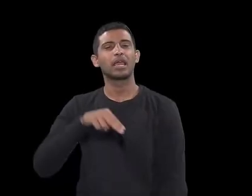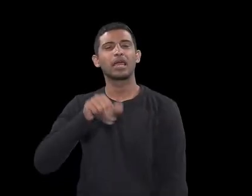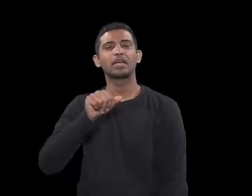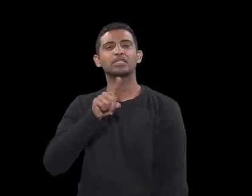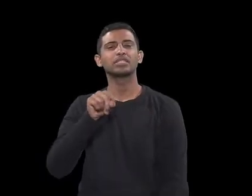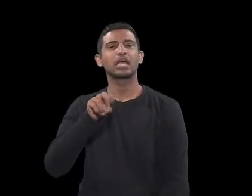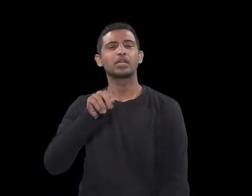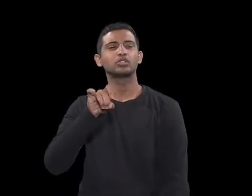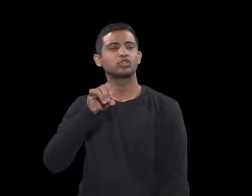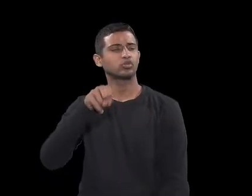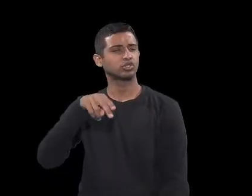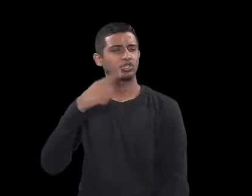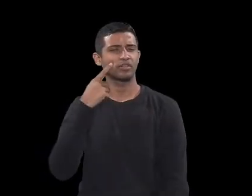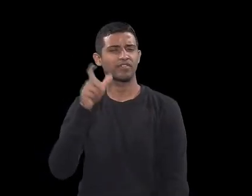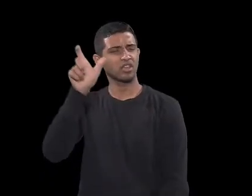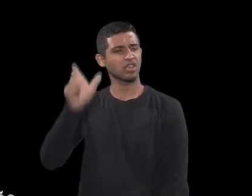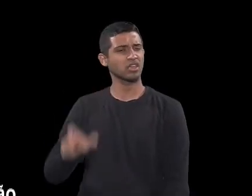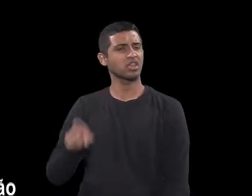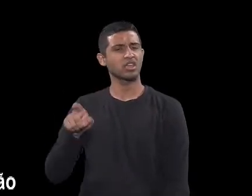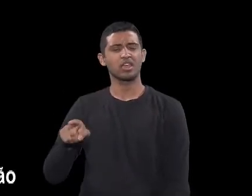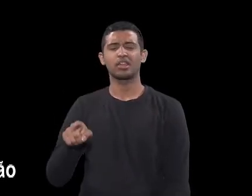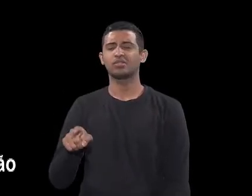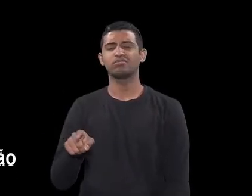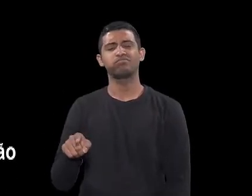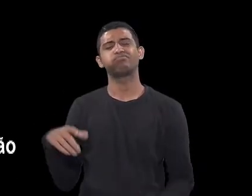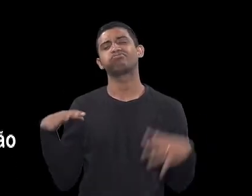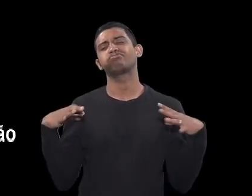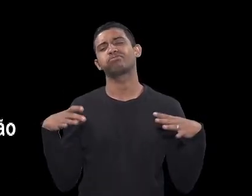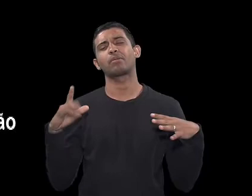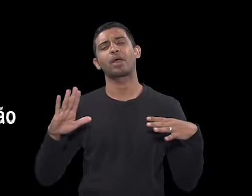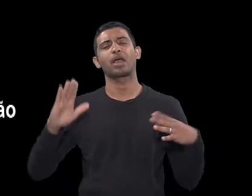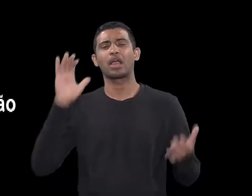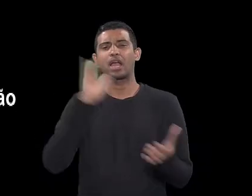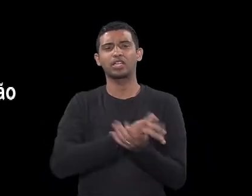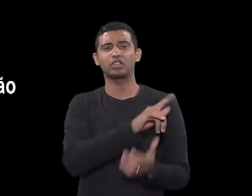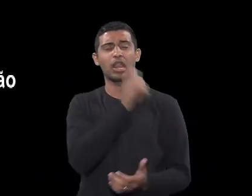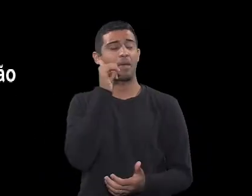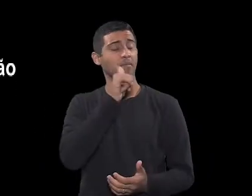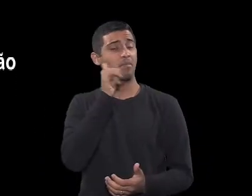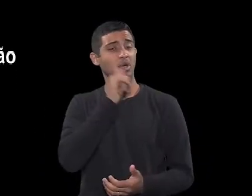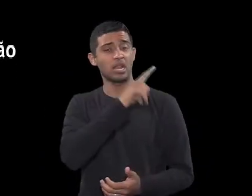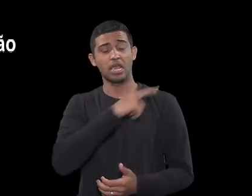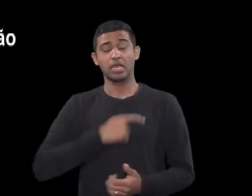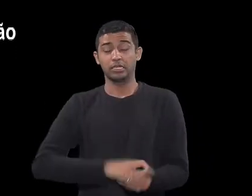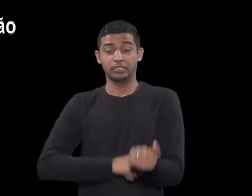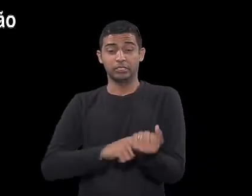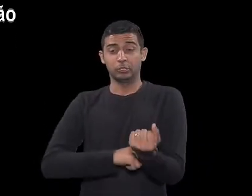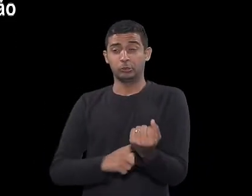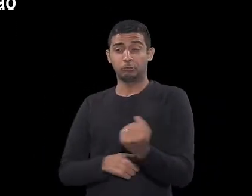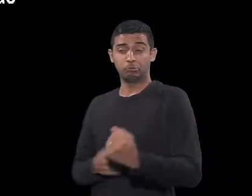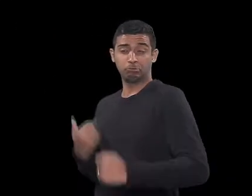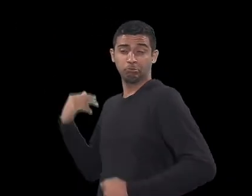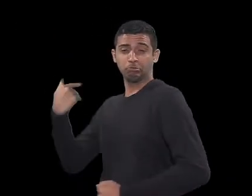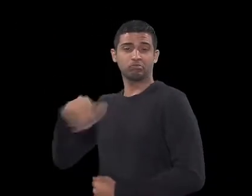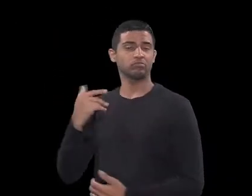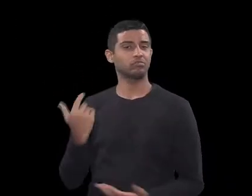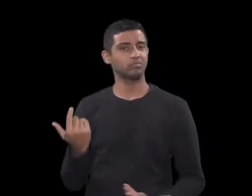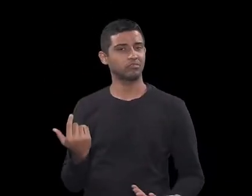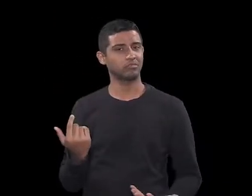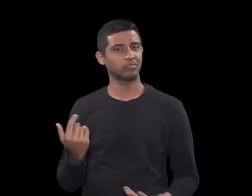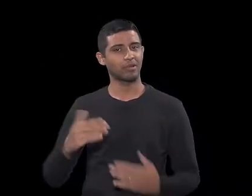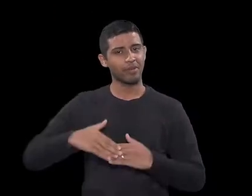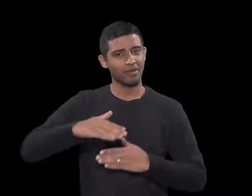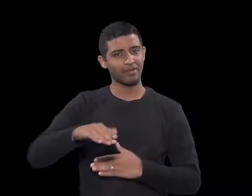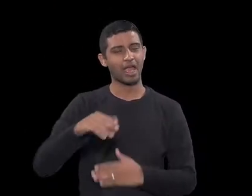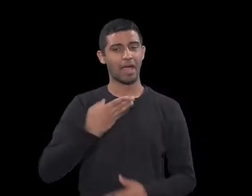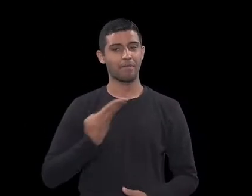Nasruddin. Nasruddin era um sujeito pacato toda a vida, mas casou com uma mulher nervosa que até batia nele. Certa